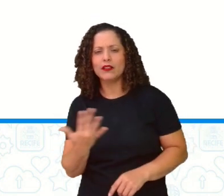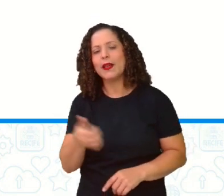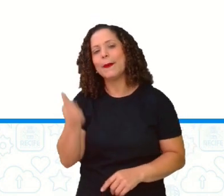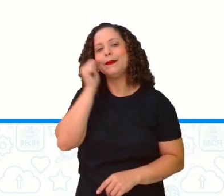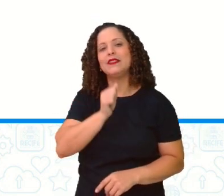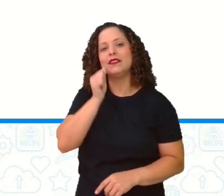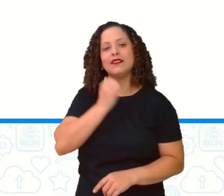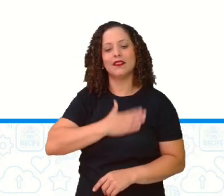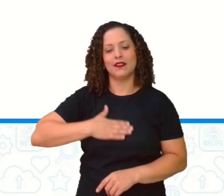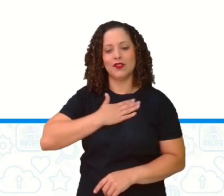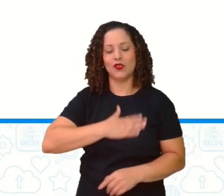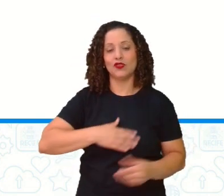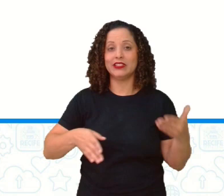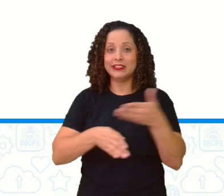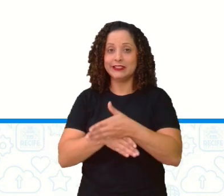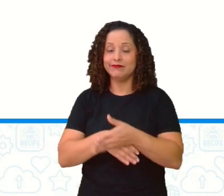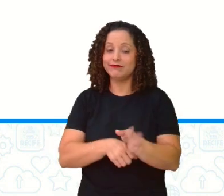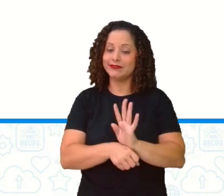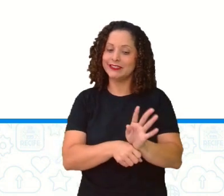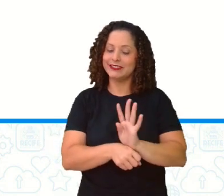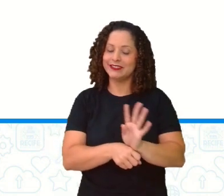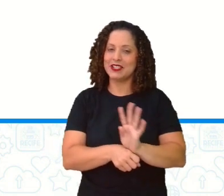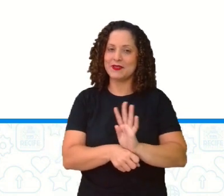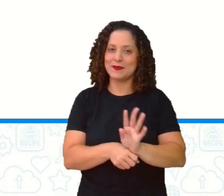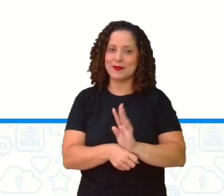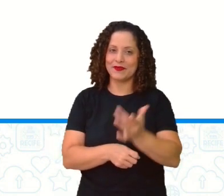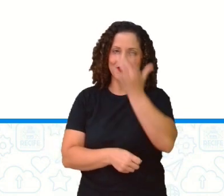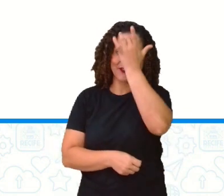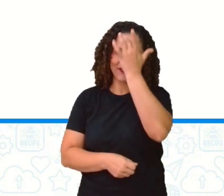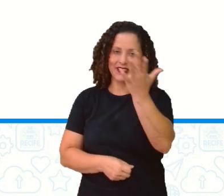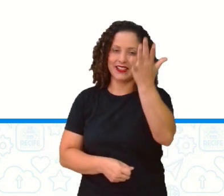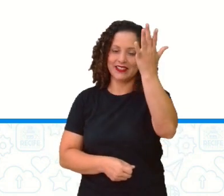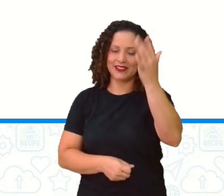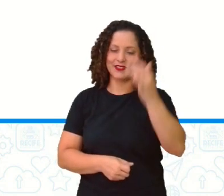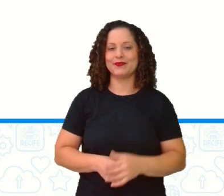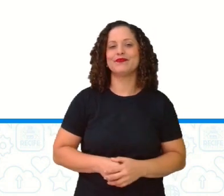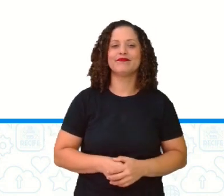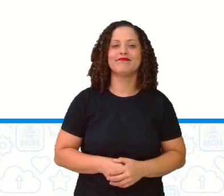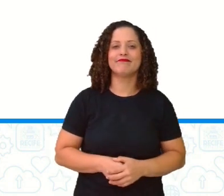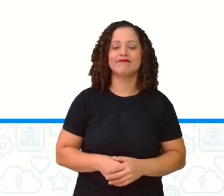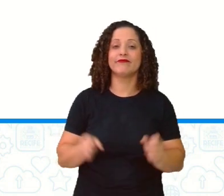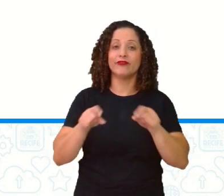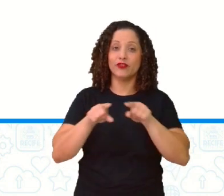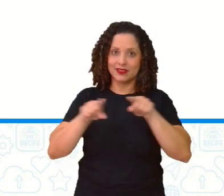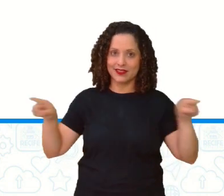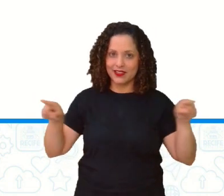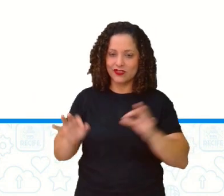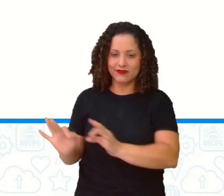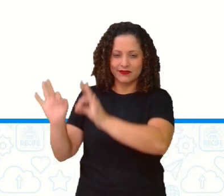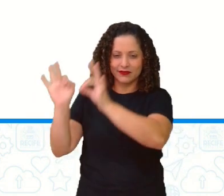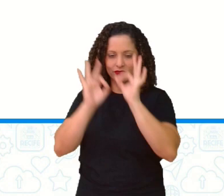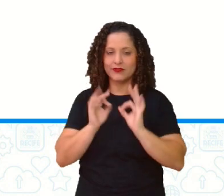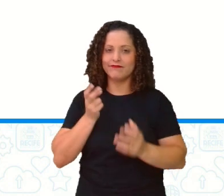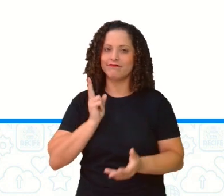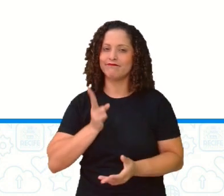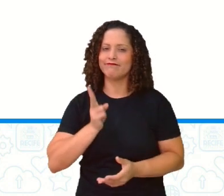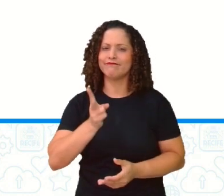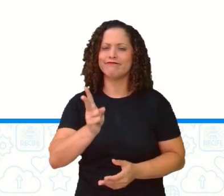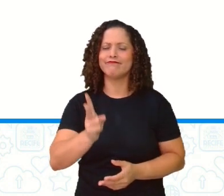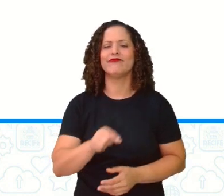ir ao cinema? Tá fácil, tenho certeza que vocês já responderam. Nossos estudantes aí que estão sempre acompanhando,